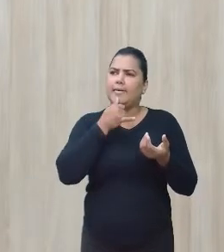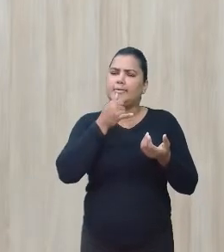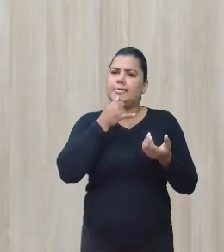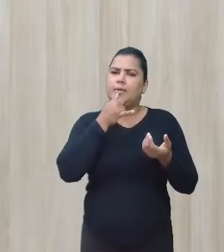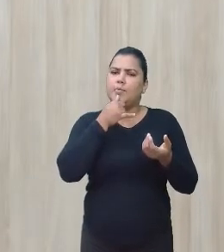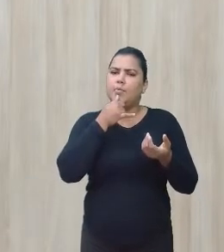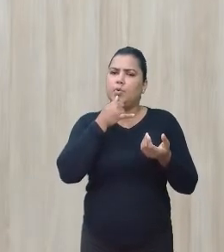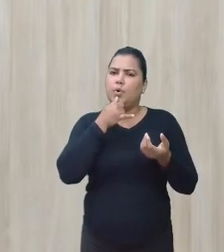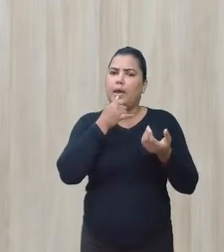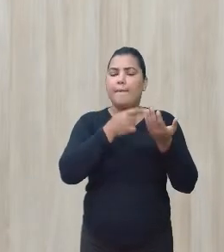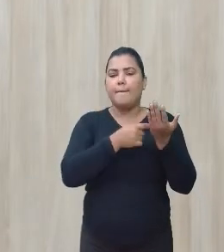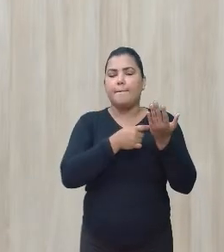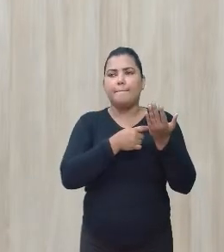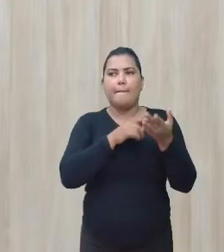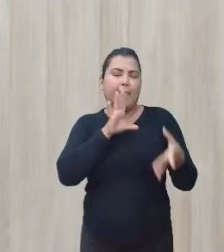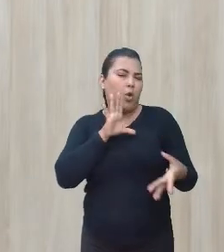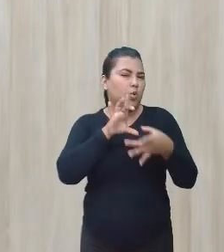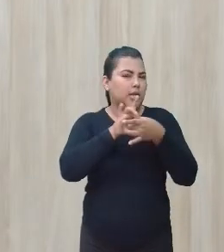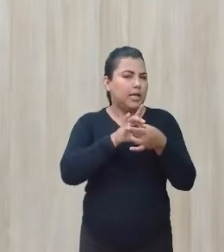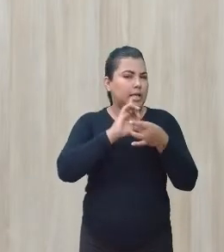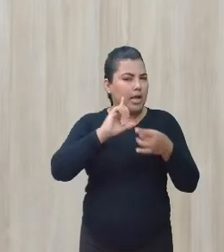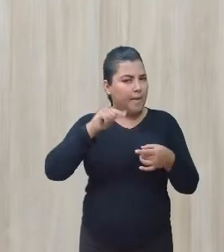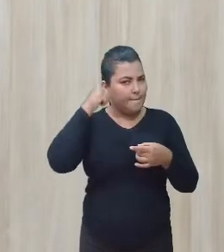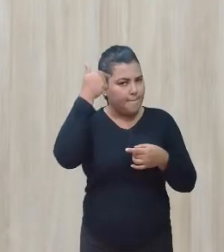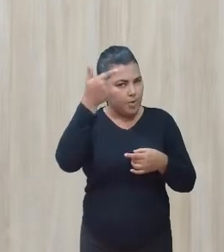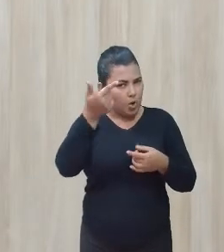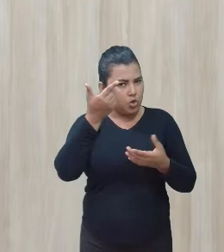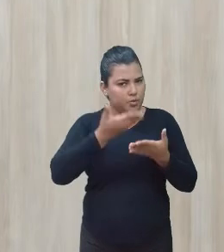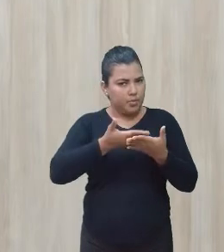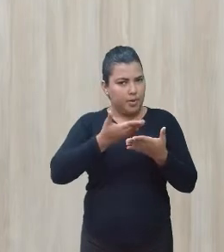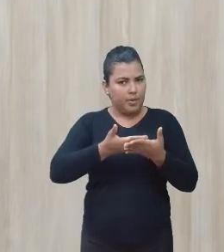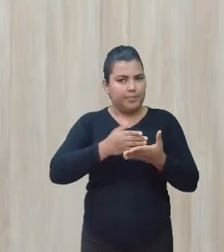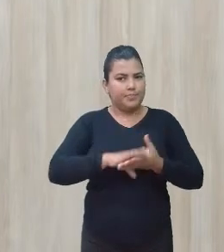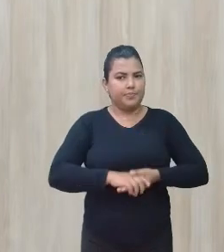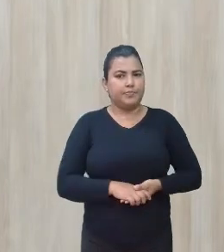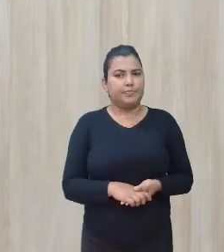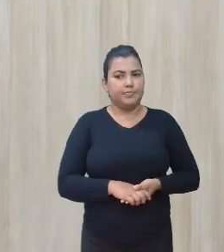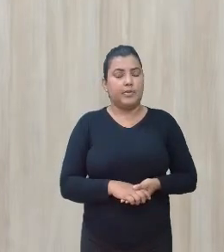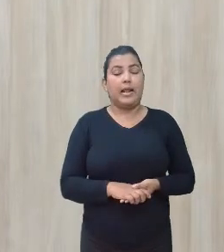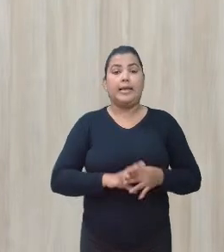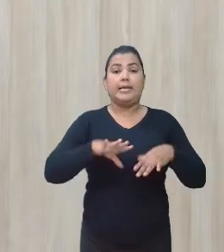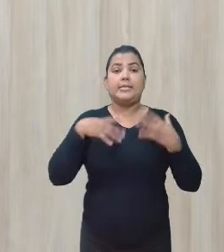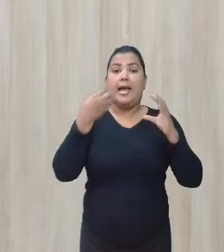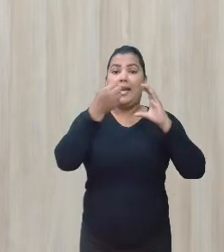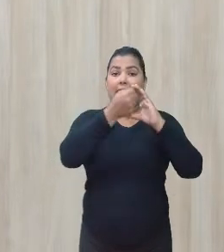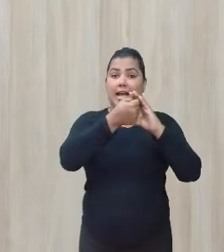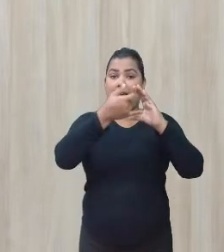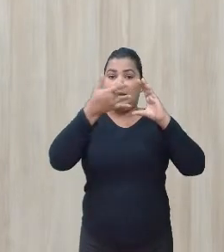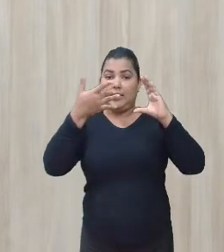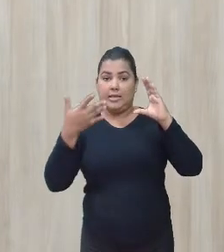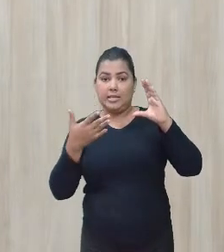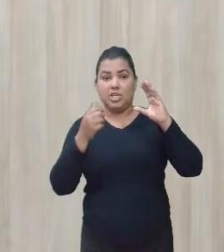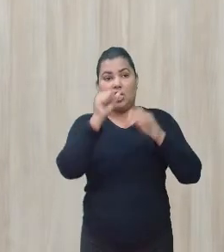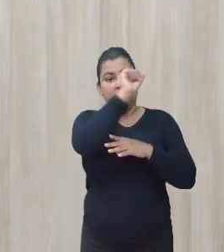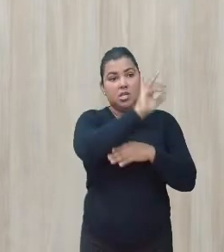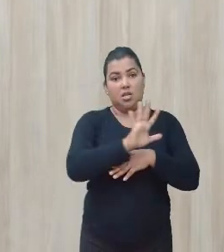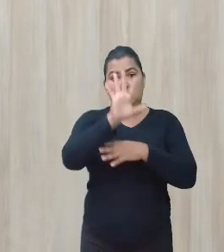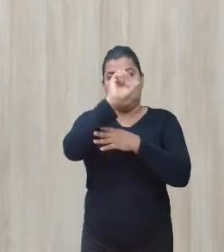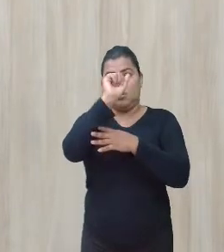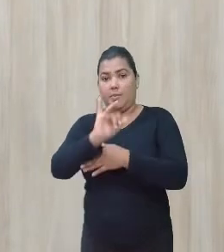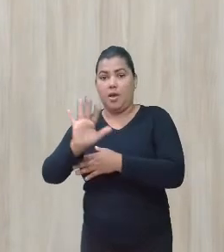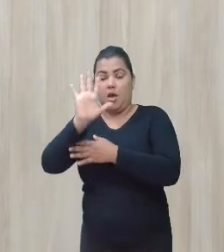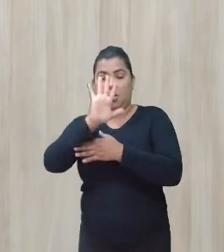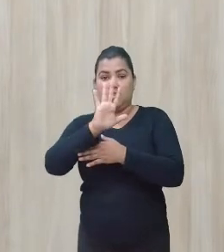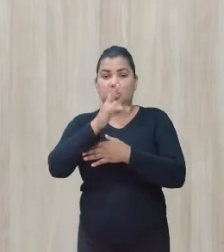link com a segunda parte das observações que a gente precisa fazer, tá certo? Que são as características das figuras semelhantes,